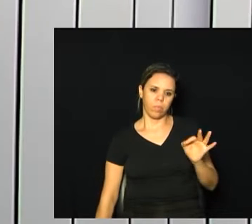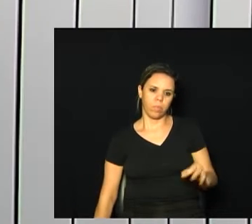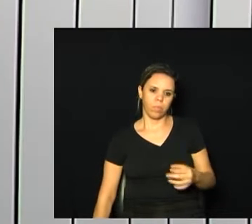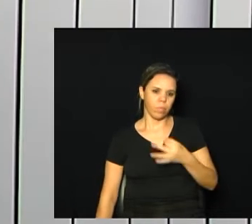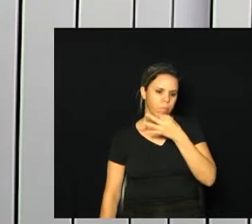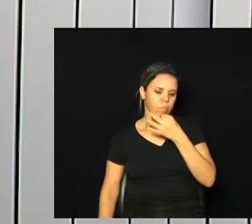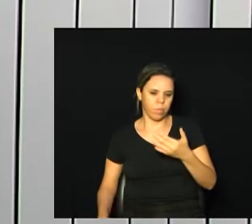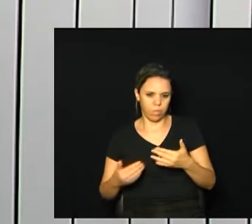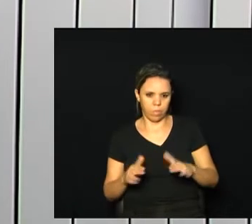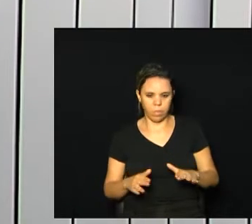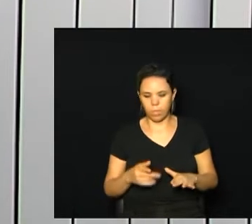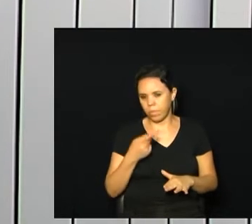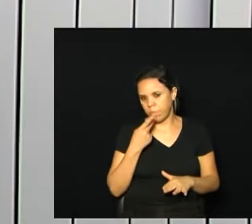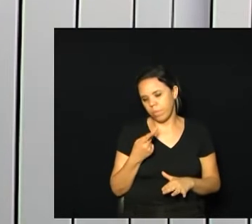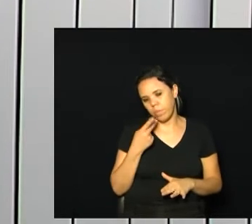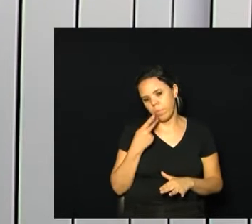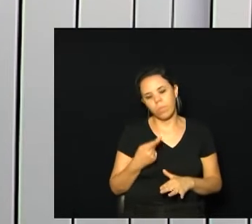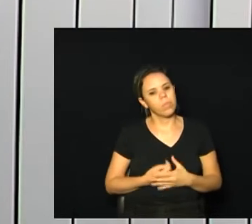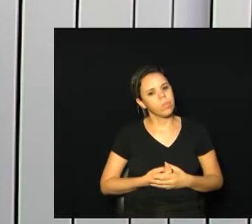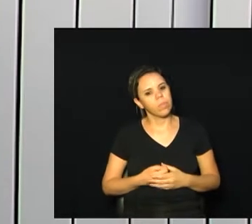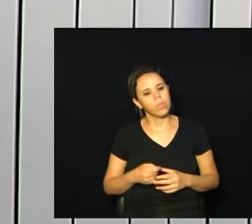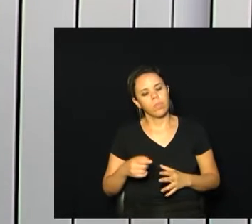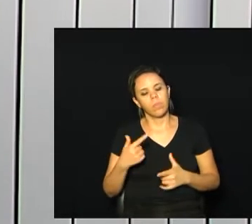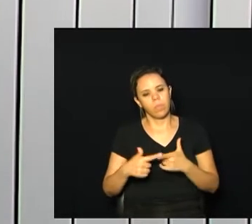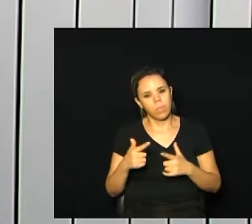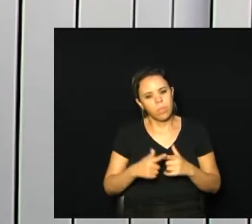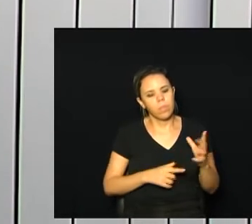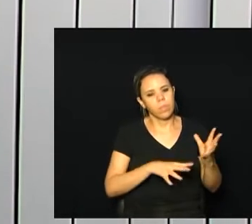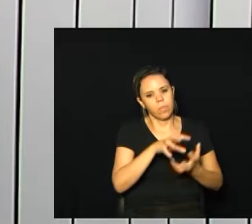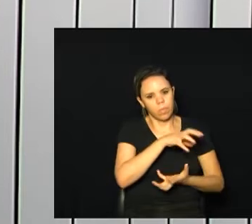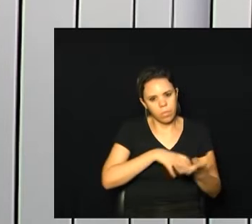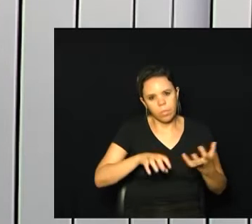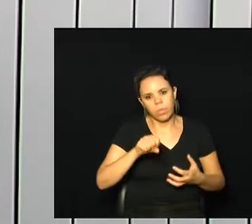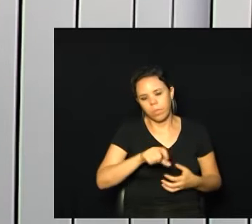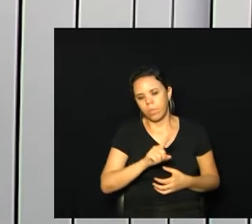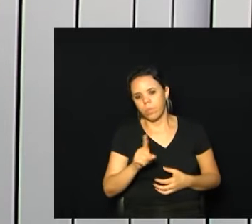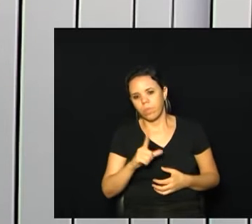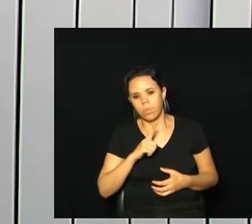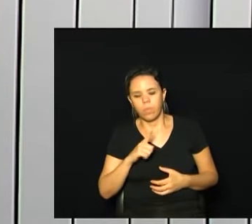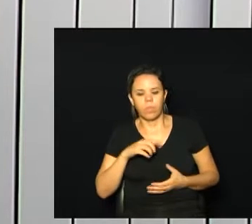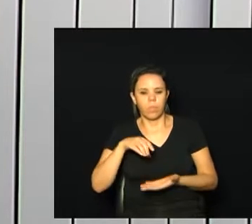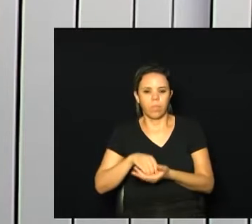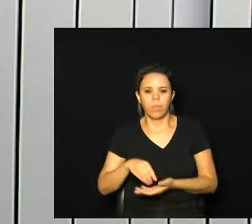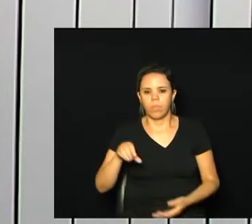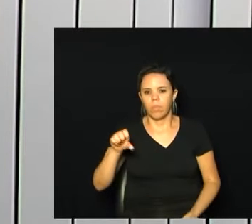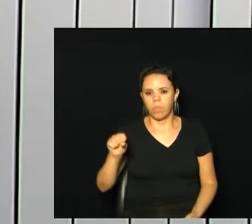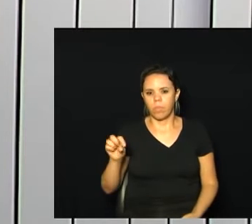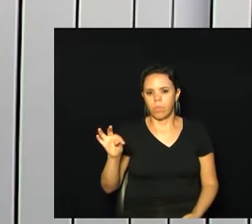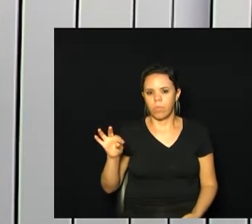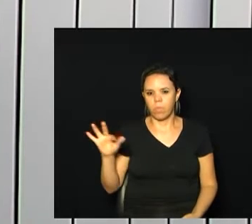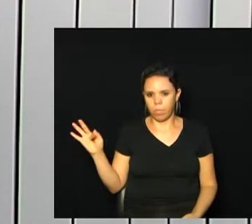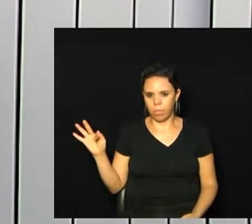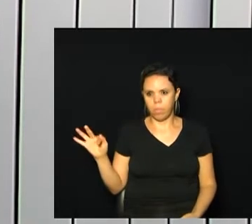minha abertura, eu falei de pontos polêmicos, se havia ou não. E o Supremo Tribunal Federal ele